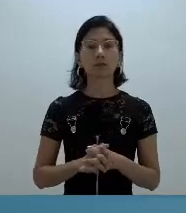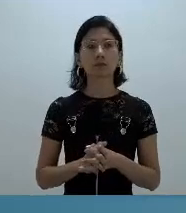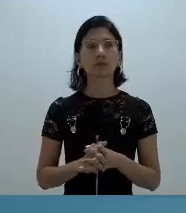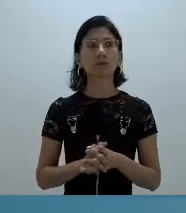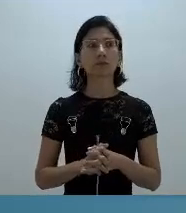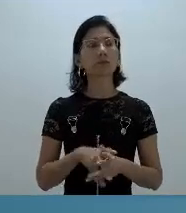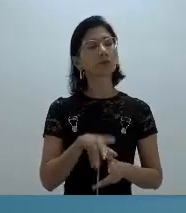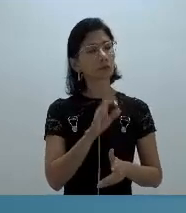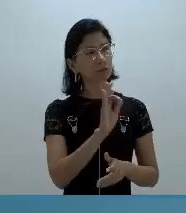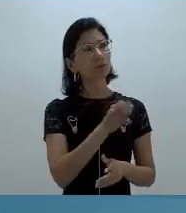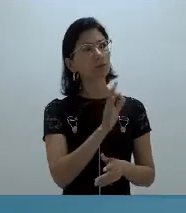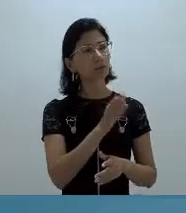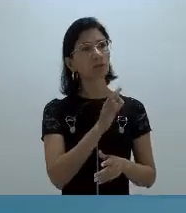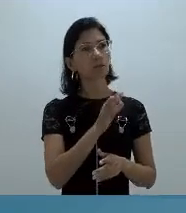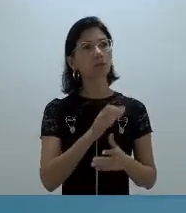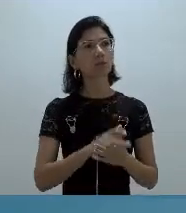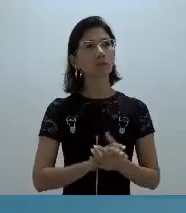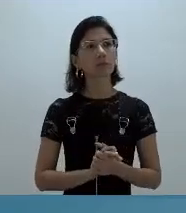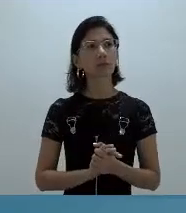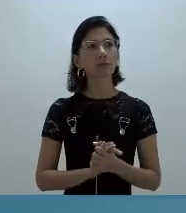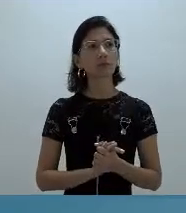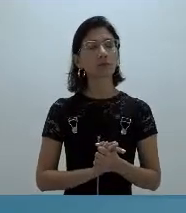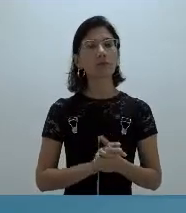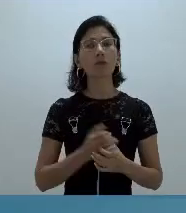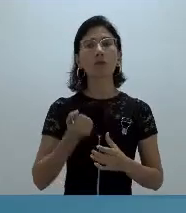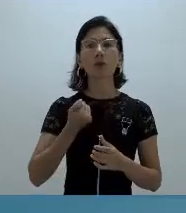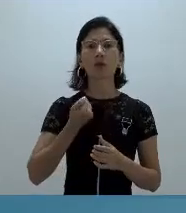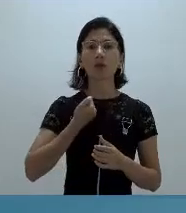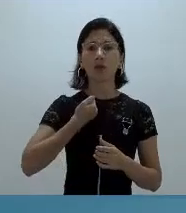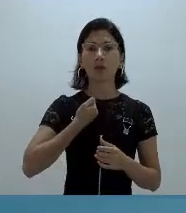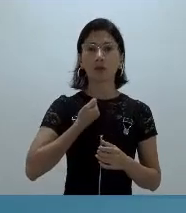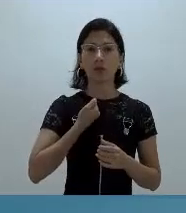isso, excelência, porque o parágrafo 11